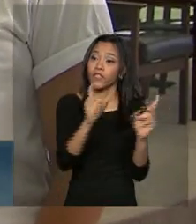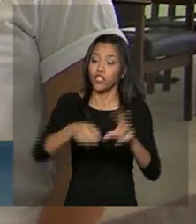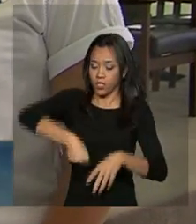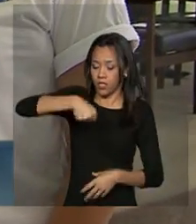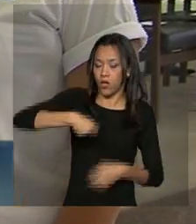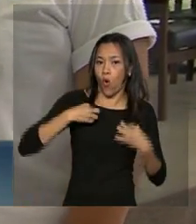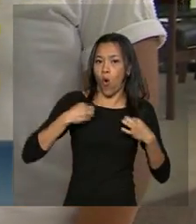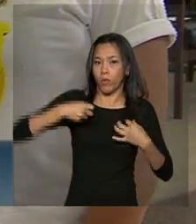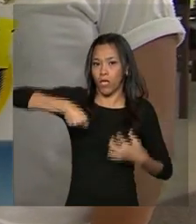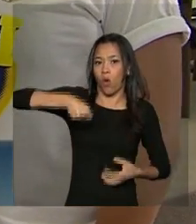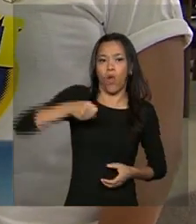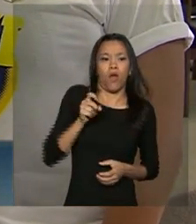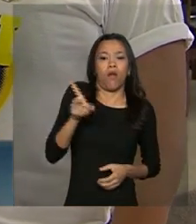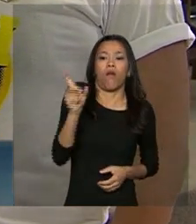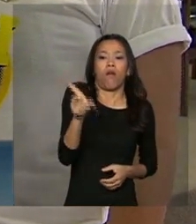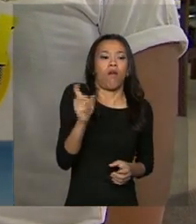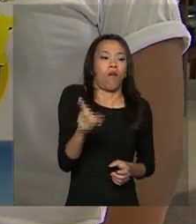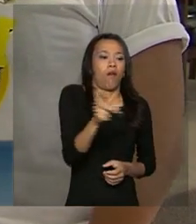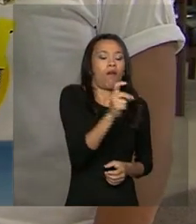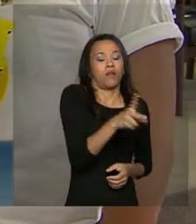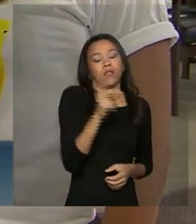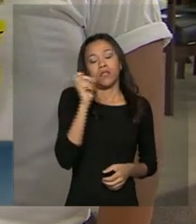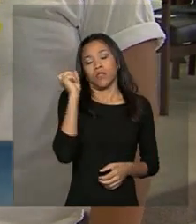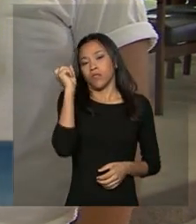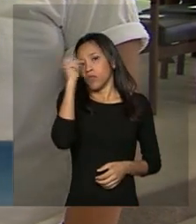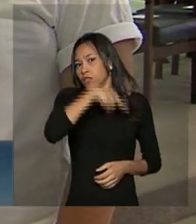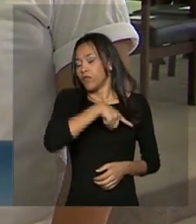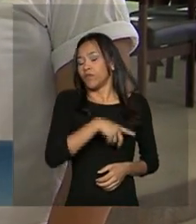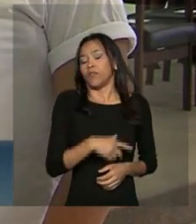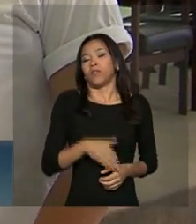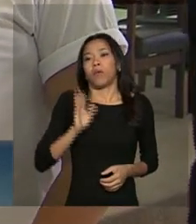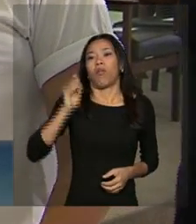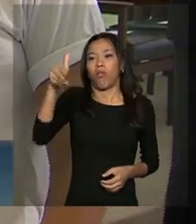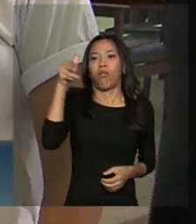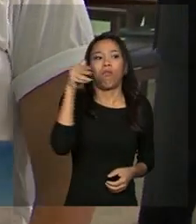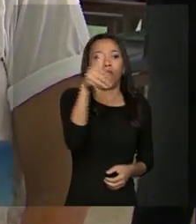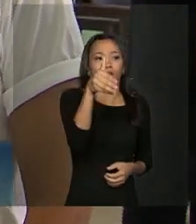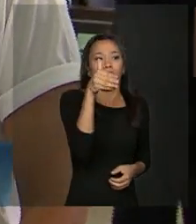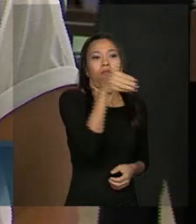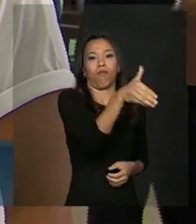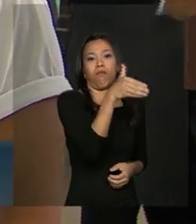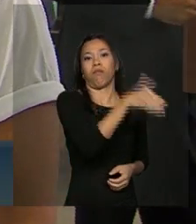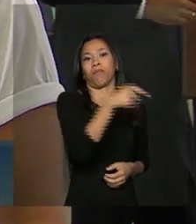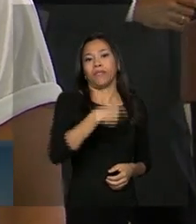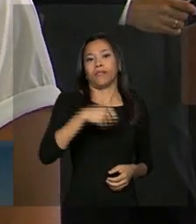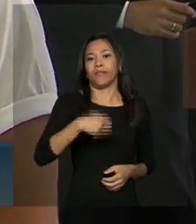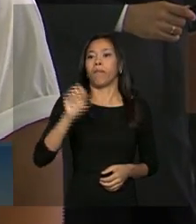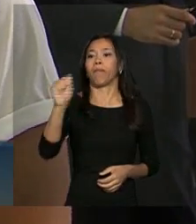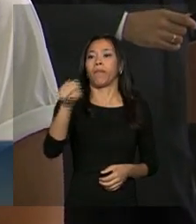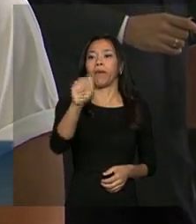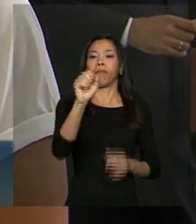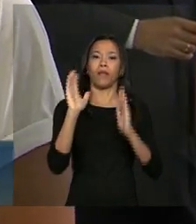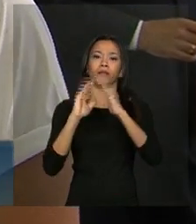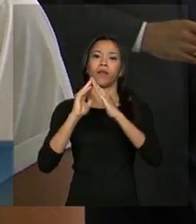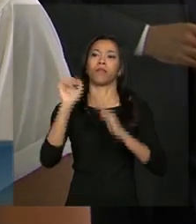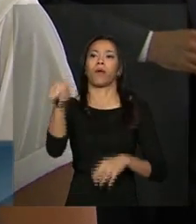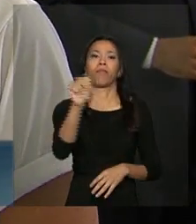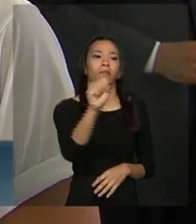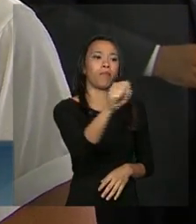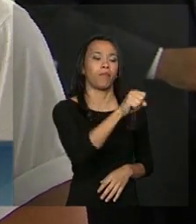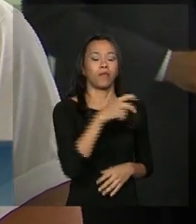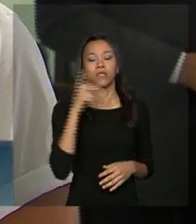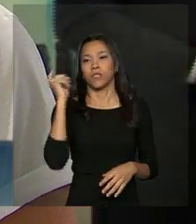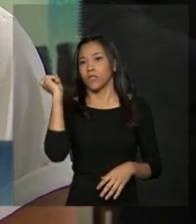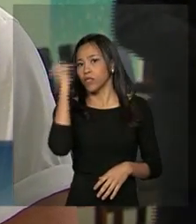antes de se formalizar? Era muito difícil, porque a gente teria que sair de porta em porta, eu